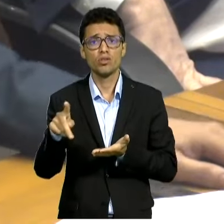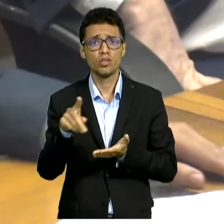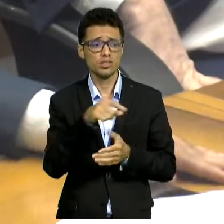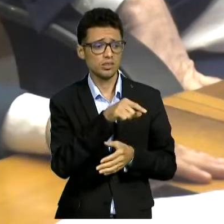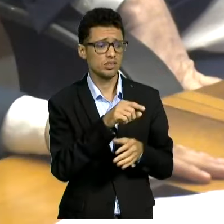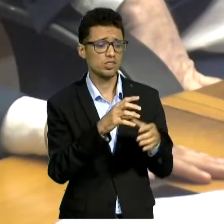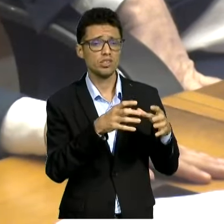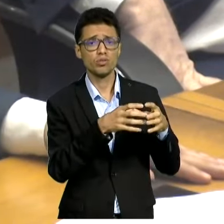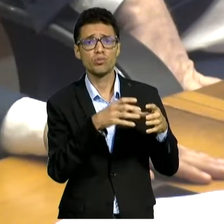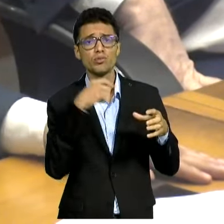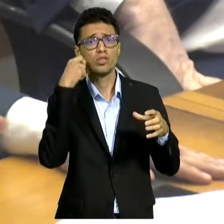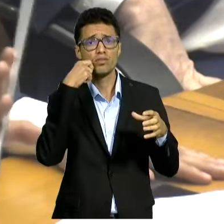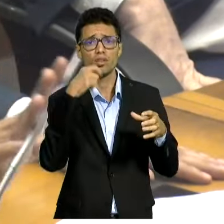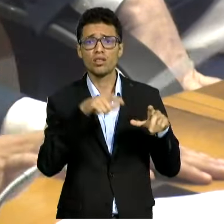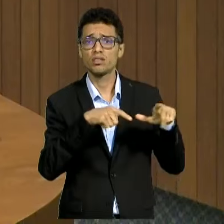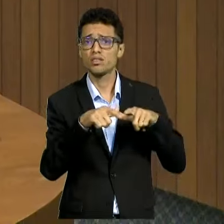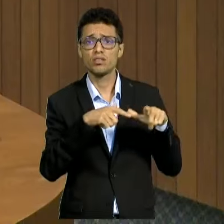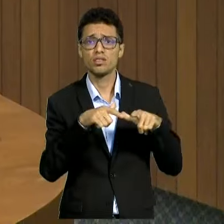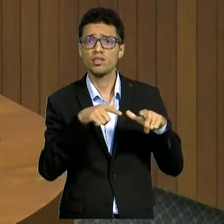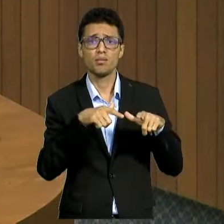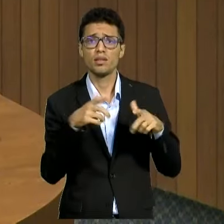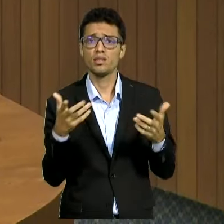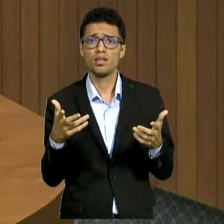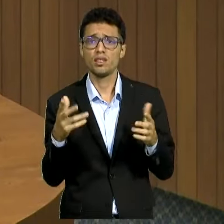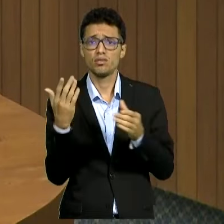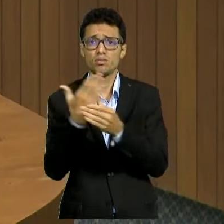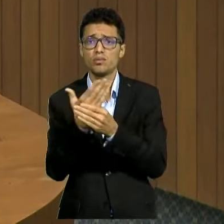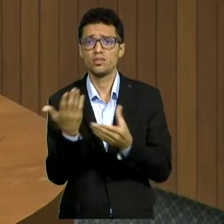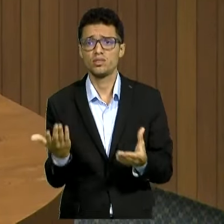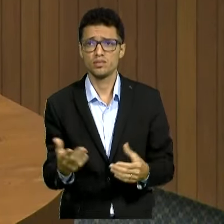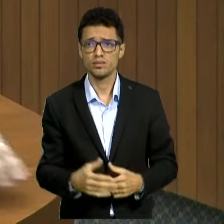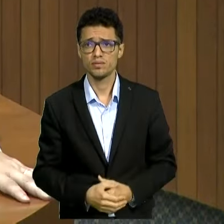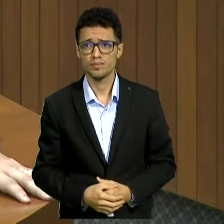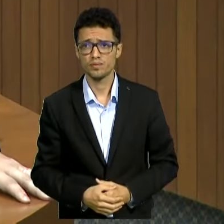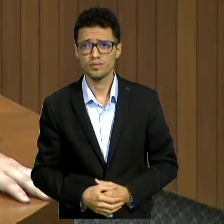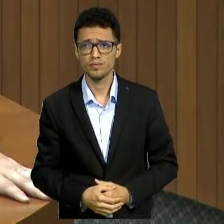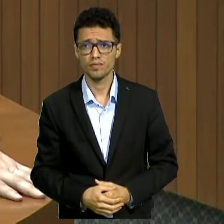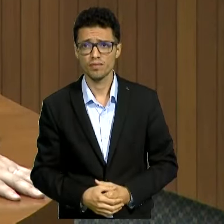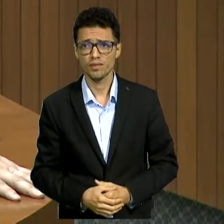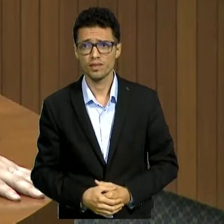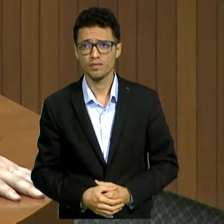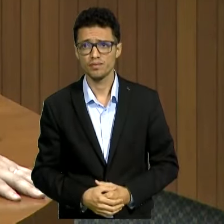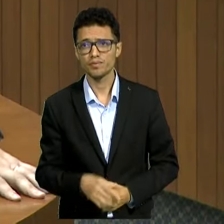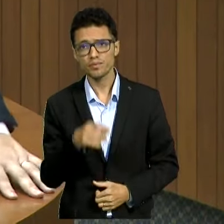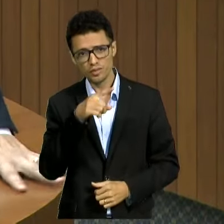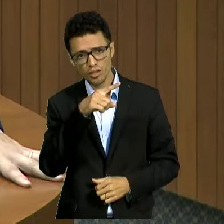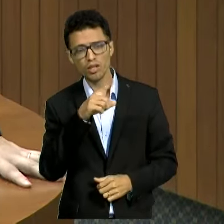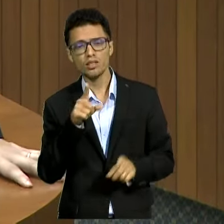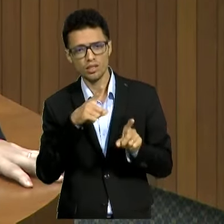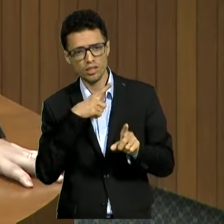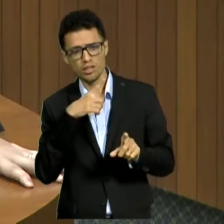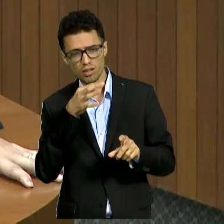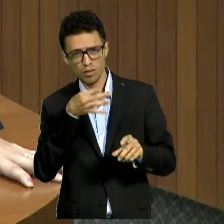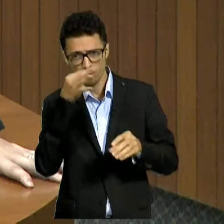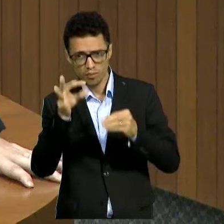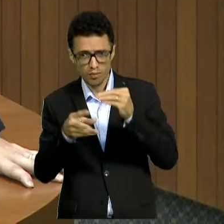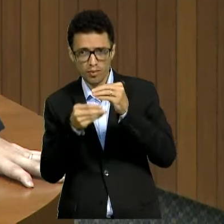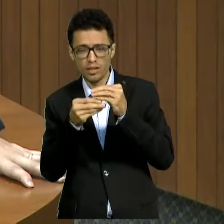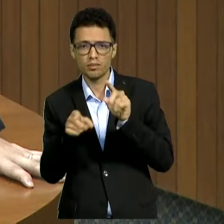causa. Agradeço, deputado Carlos deputado Lula, Rodrigo. Não só sua parte, como seu testemunho. Deputado Júlio